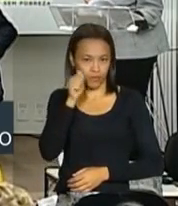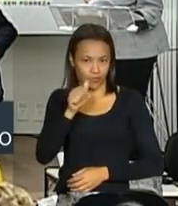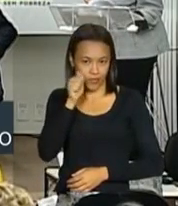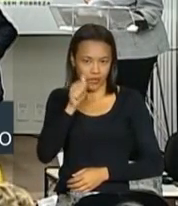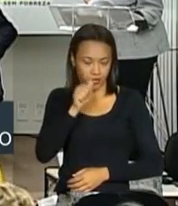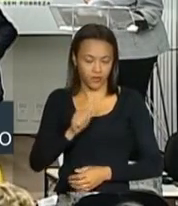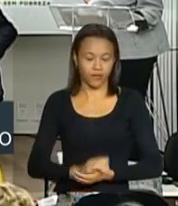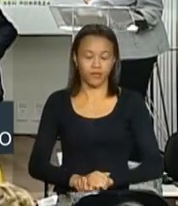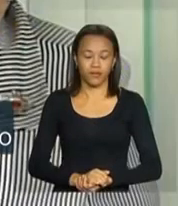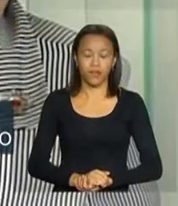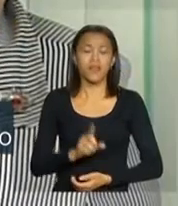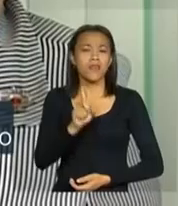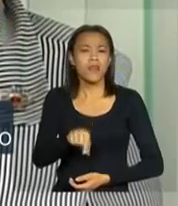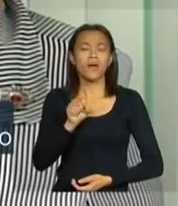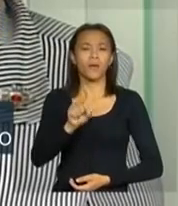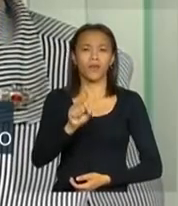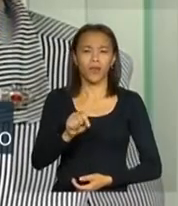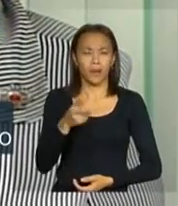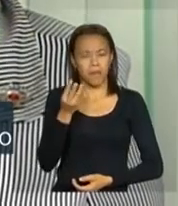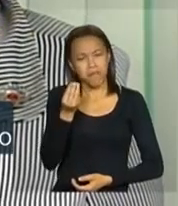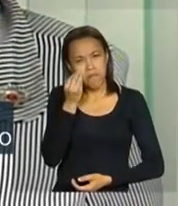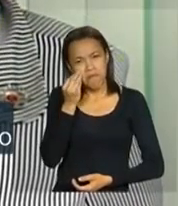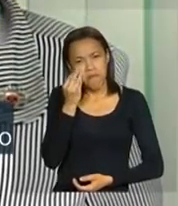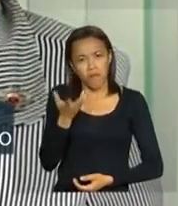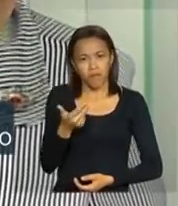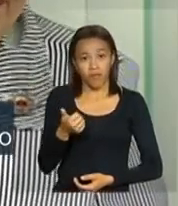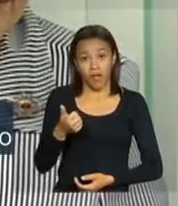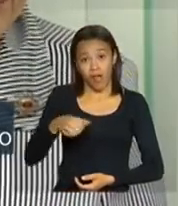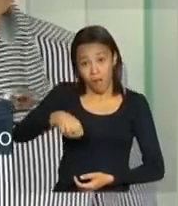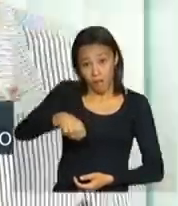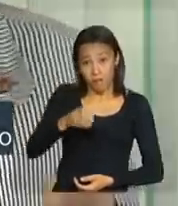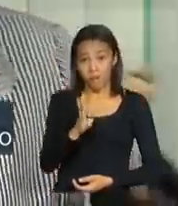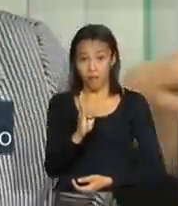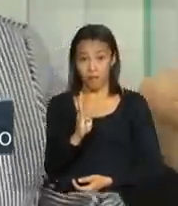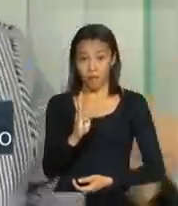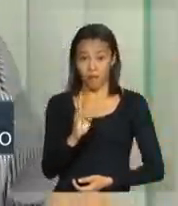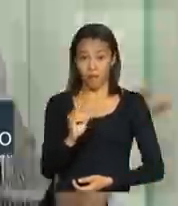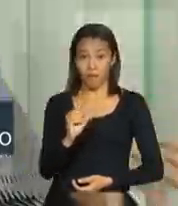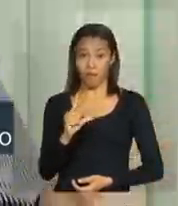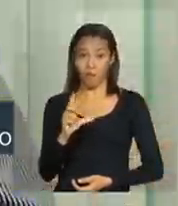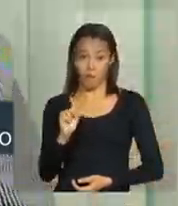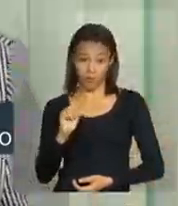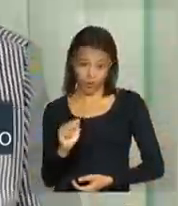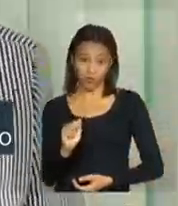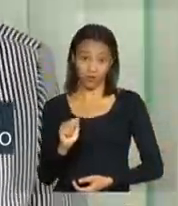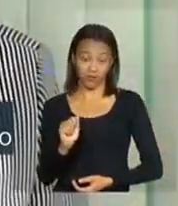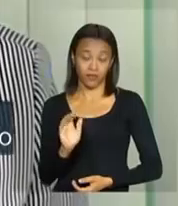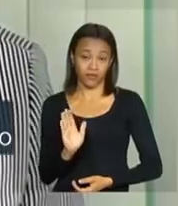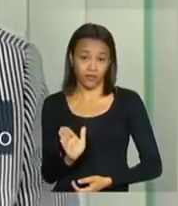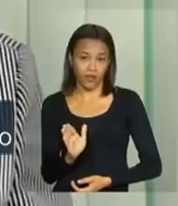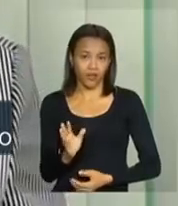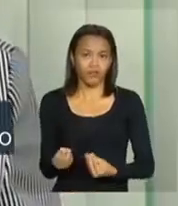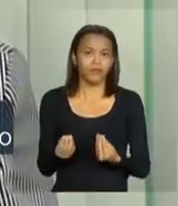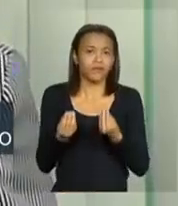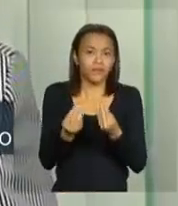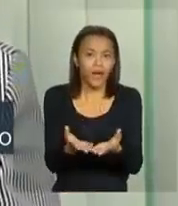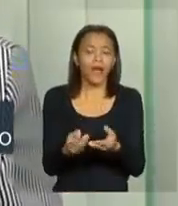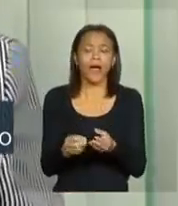é considerado, e considerando apenas a Bolsa 1A, né, Luiz, que nossa, destinada